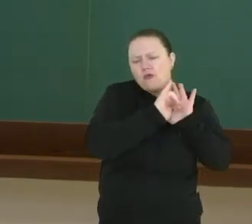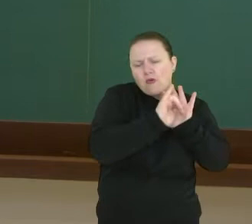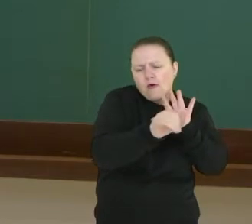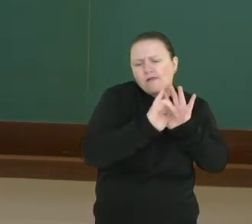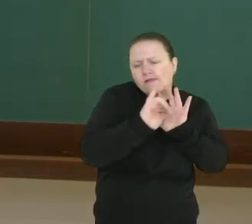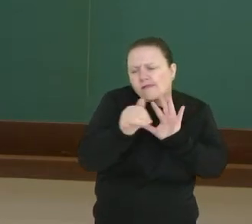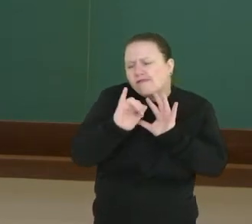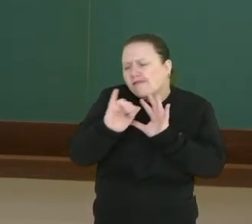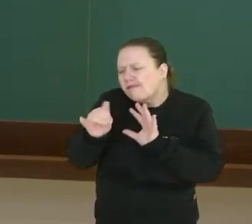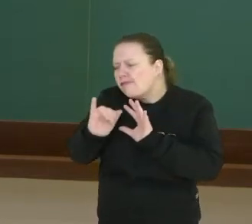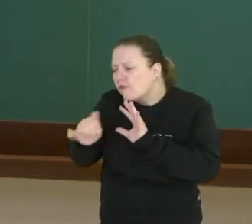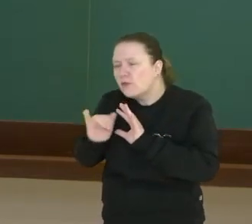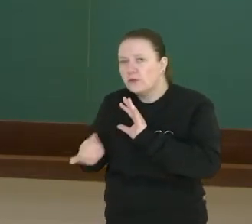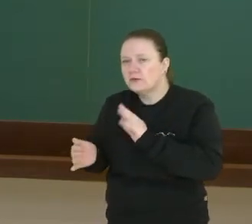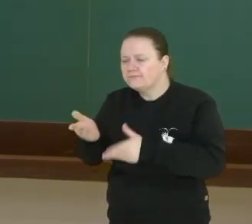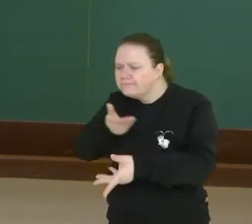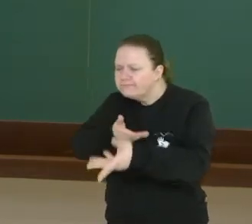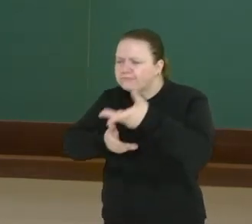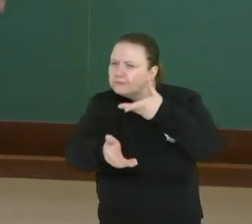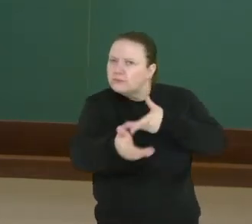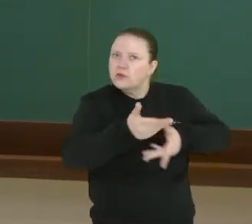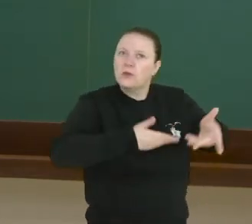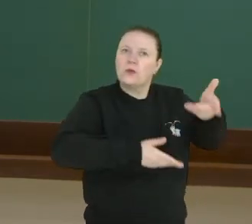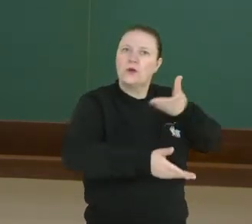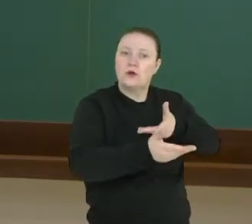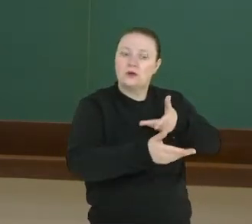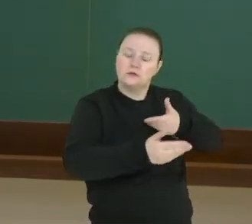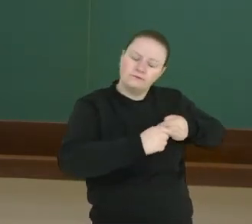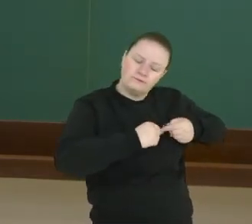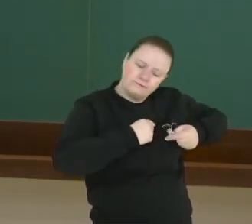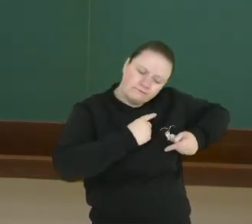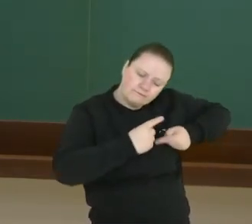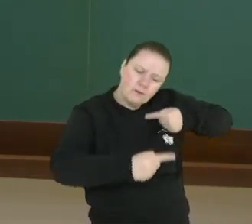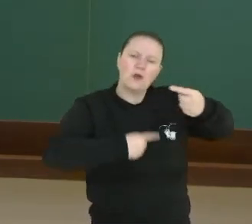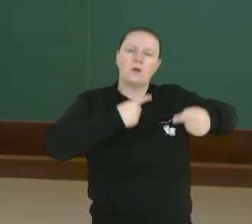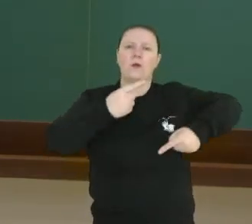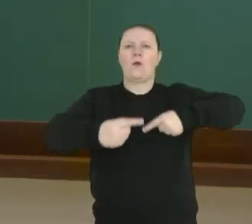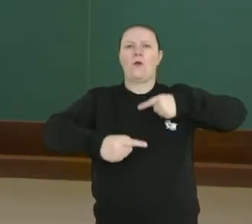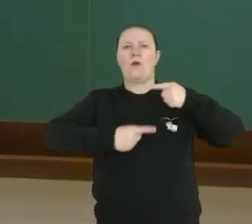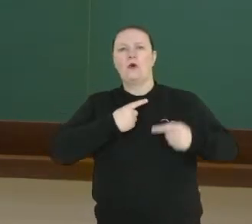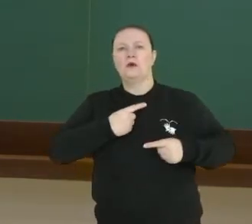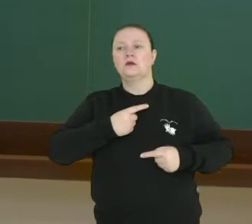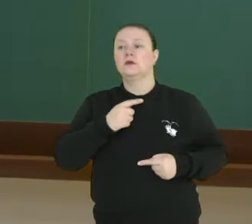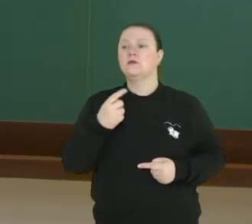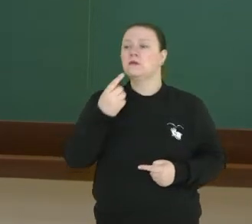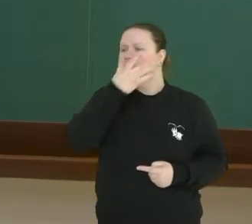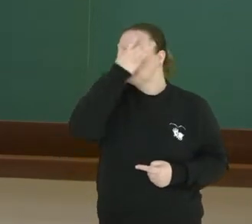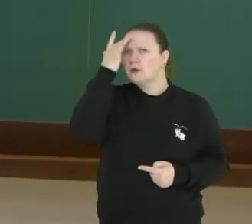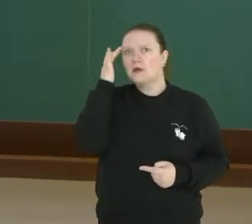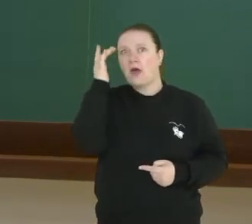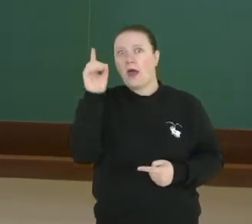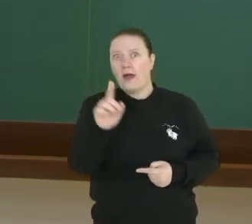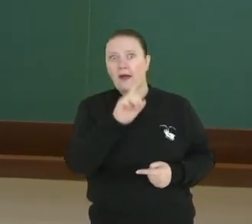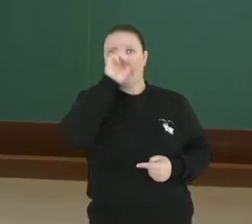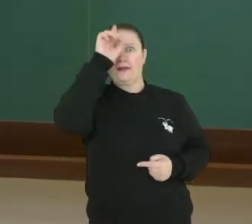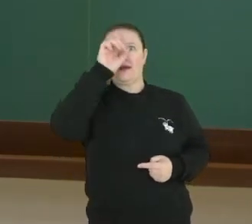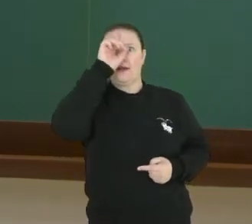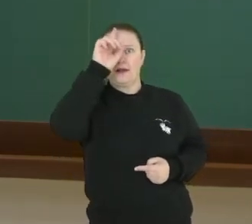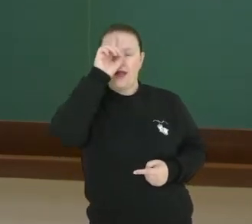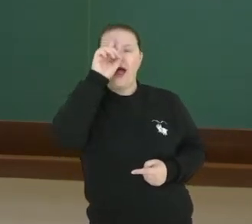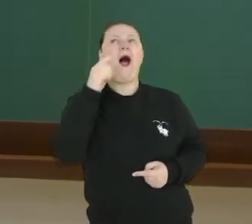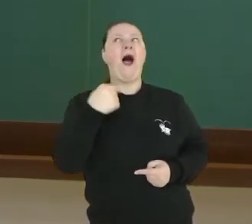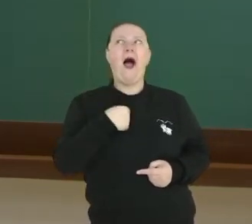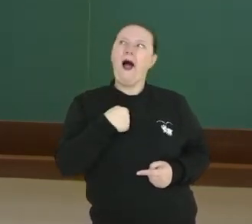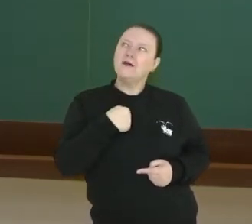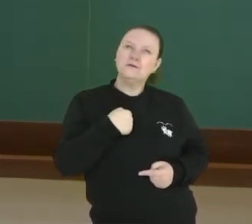uns para os outros. Depois de um tempo, algumas pessoas, alguns autores decidiram passar isso para alguns